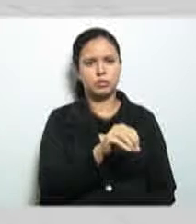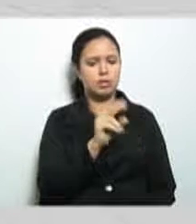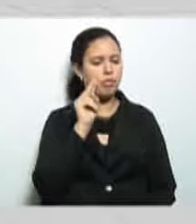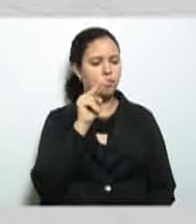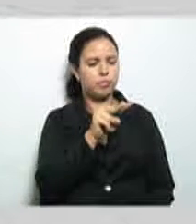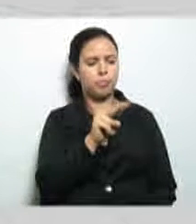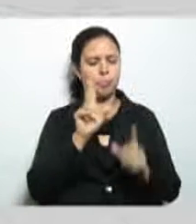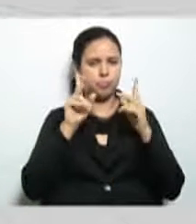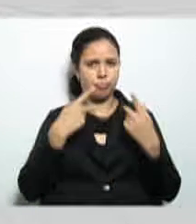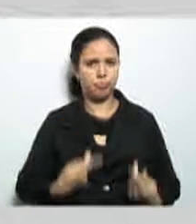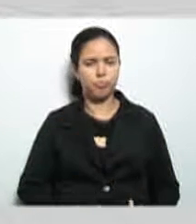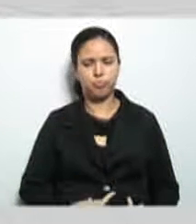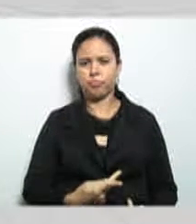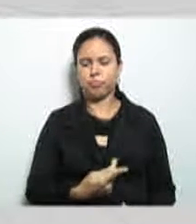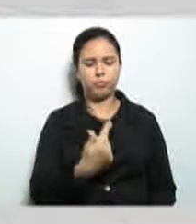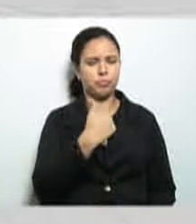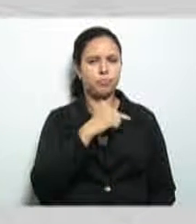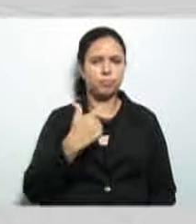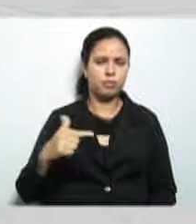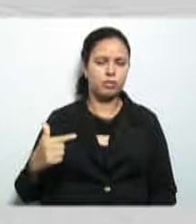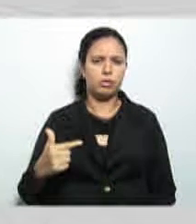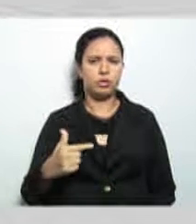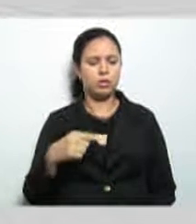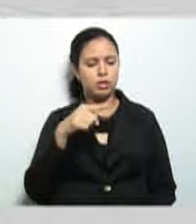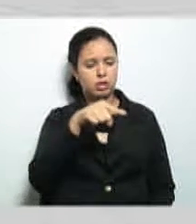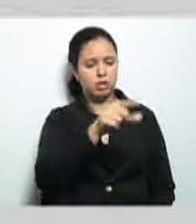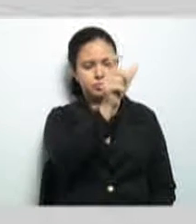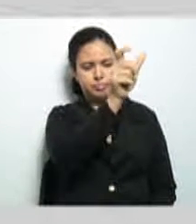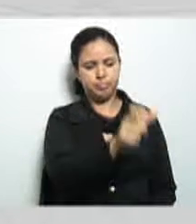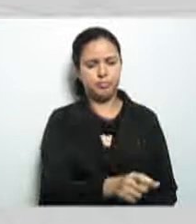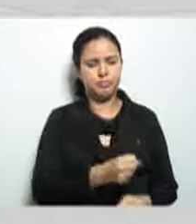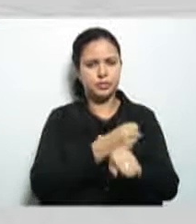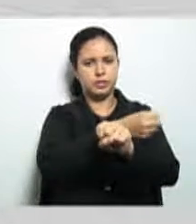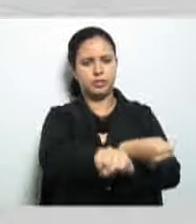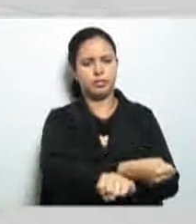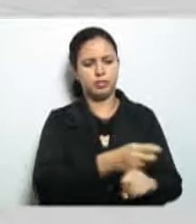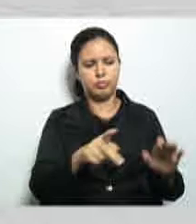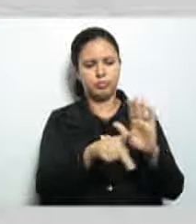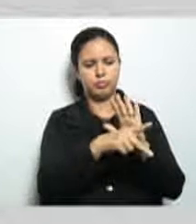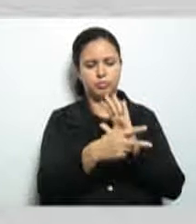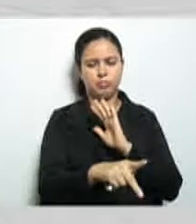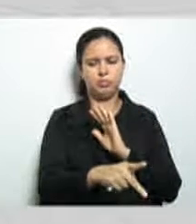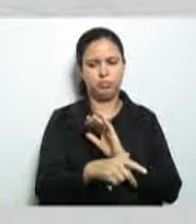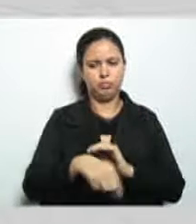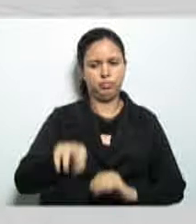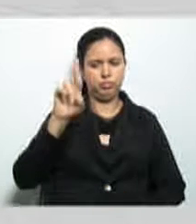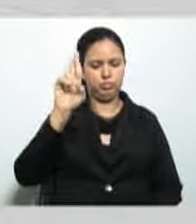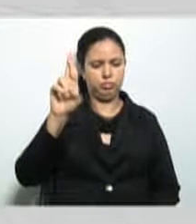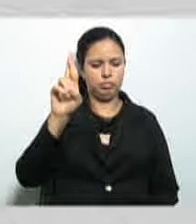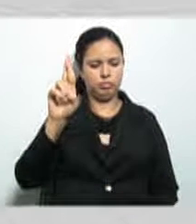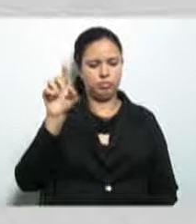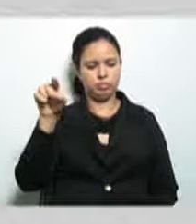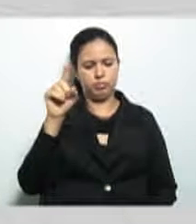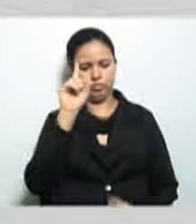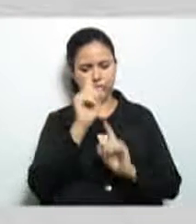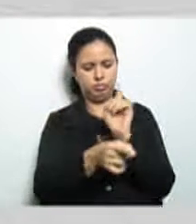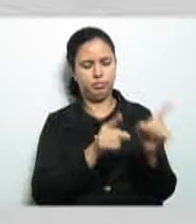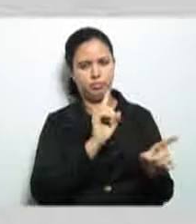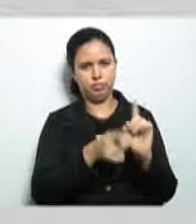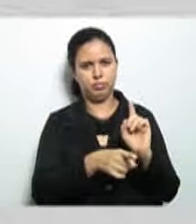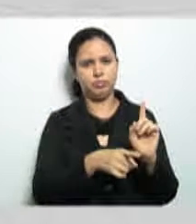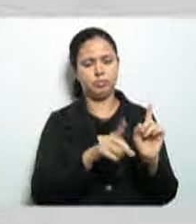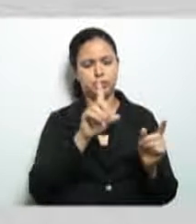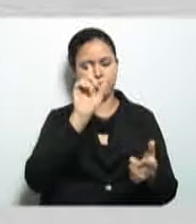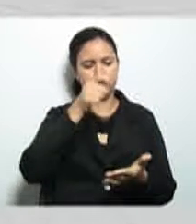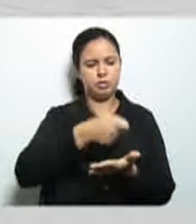humano. O escravo, ele era propriedade do seu senhor, ou seja, o senhor decidia a